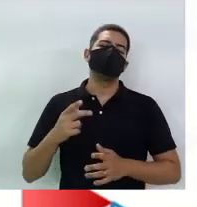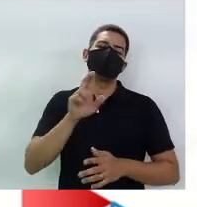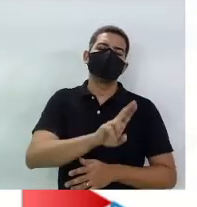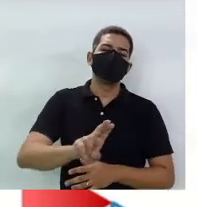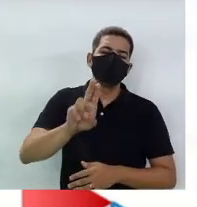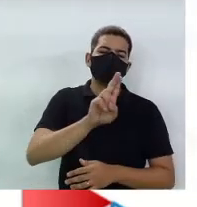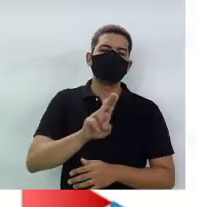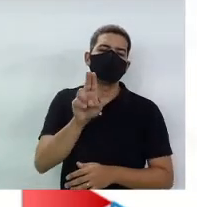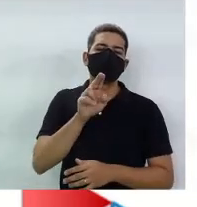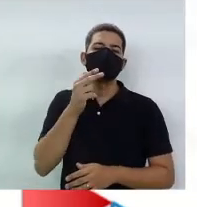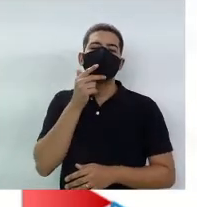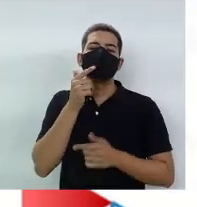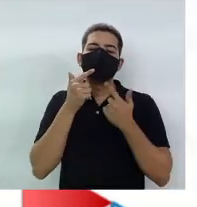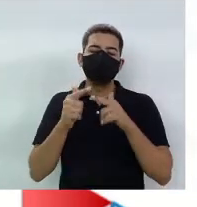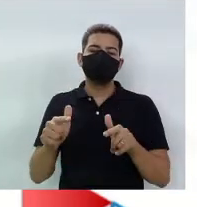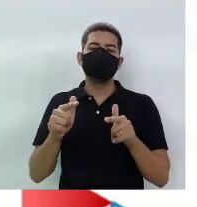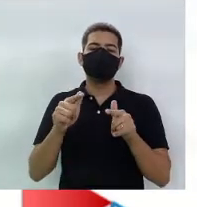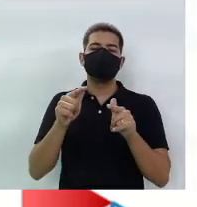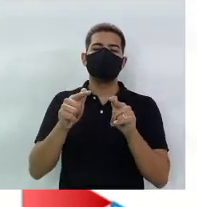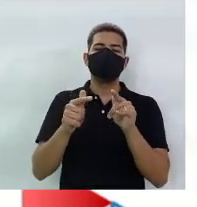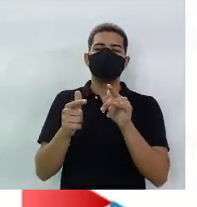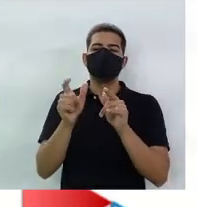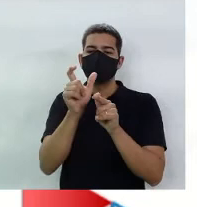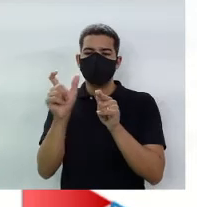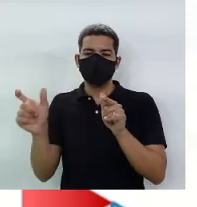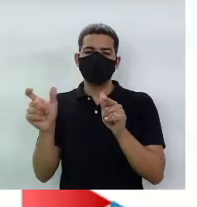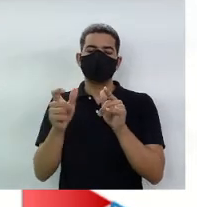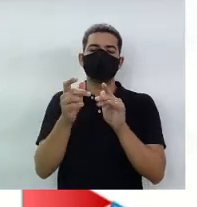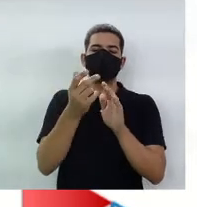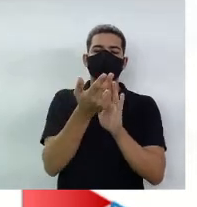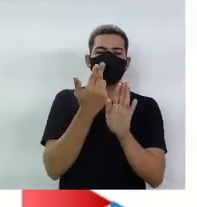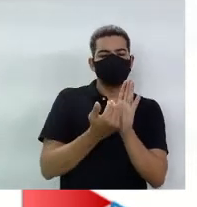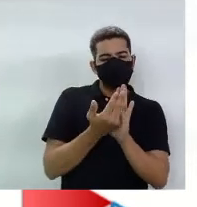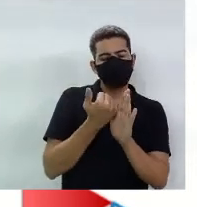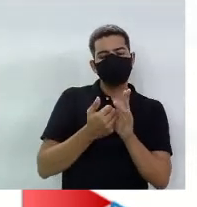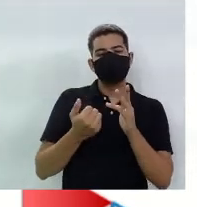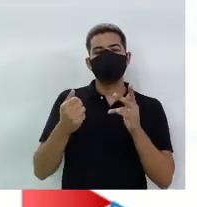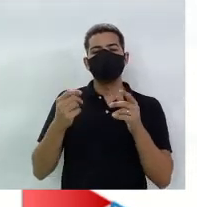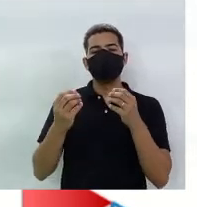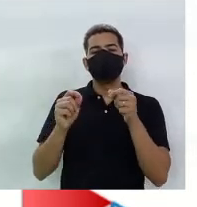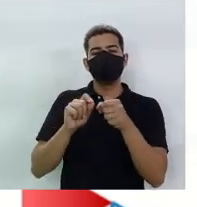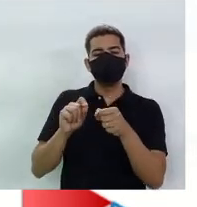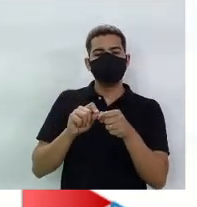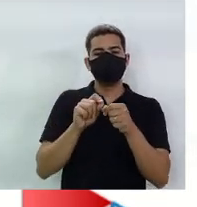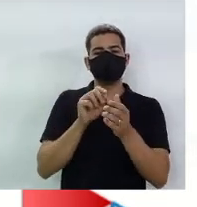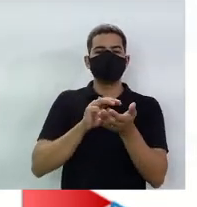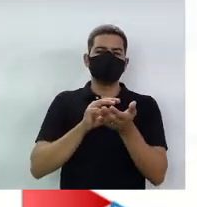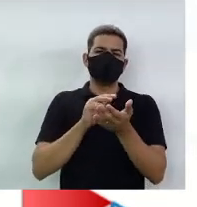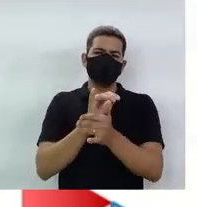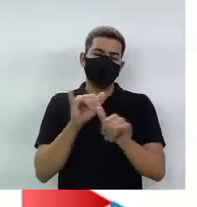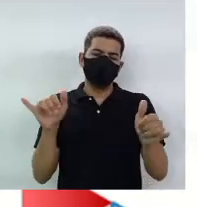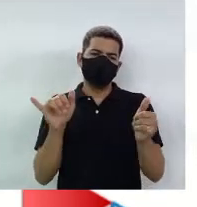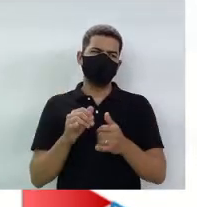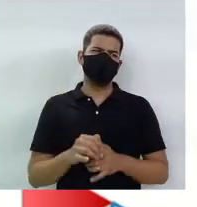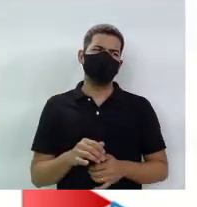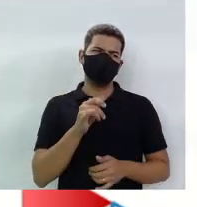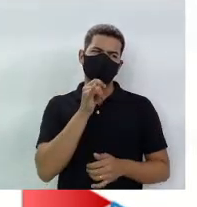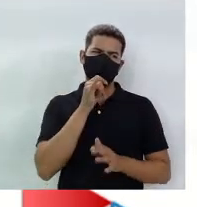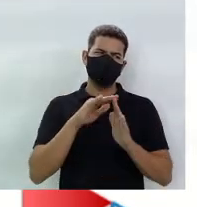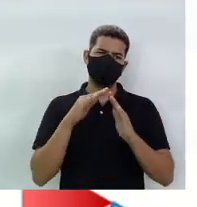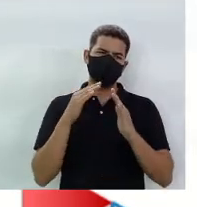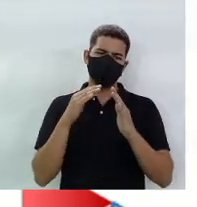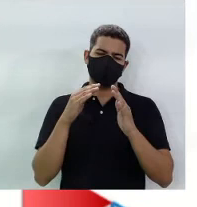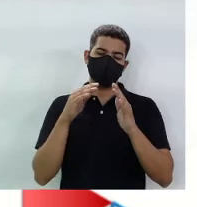utiliza a linguagem verbal e a não verbal para produzir uma mensagem. Por exemplo, nas histórias